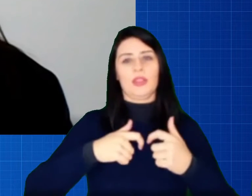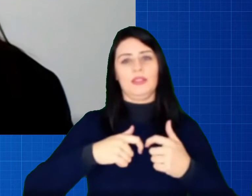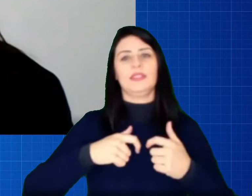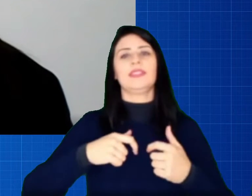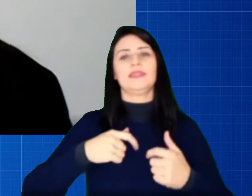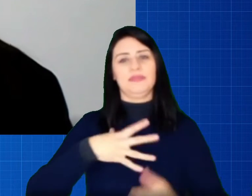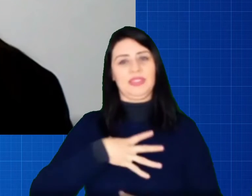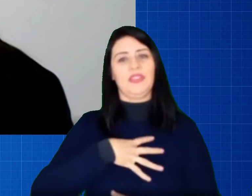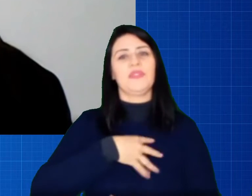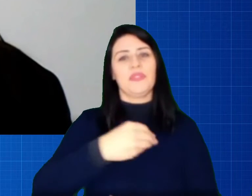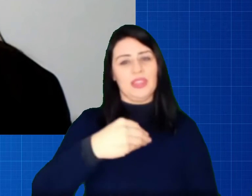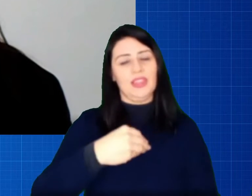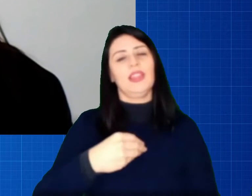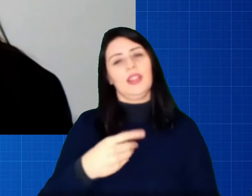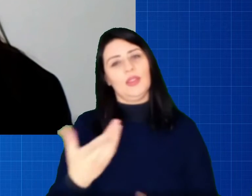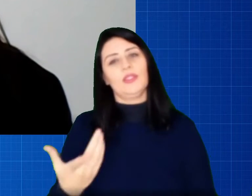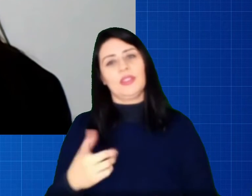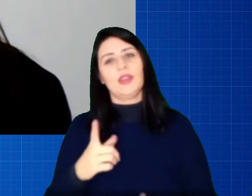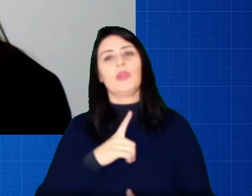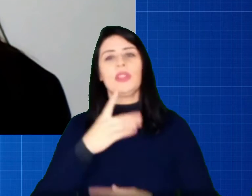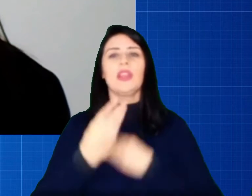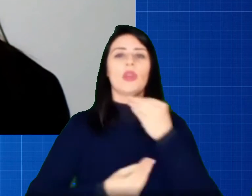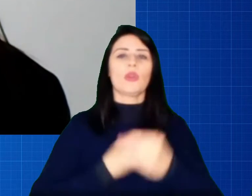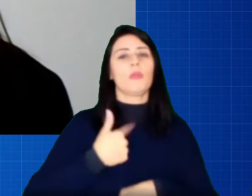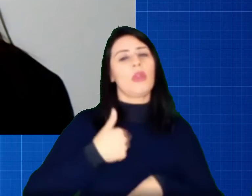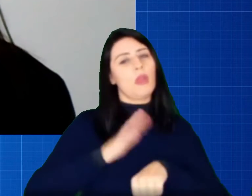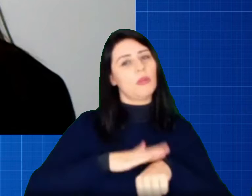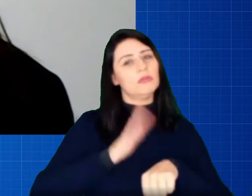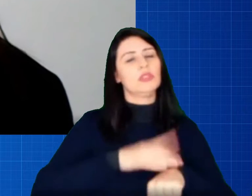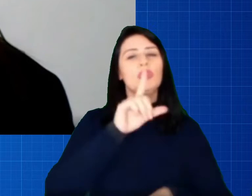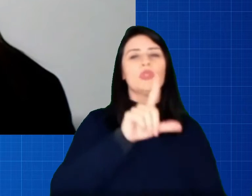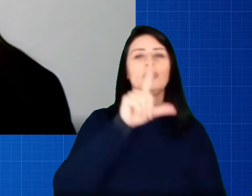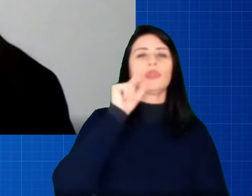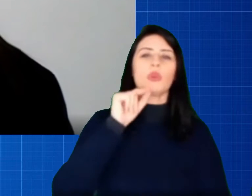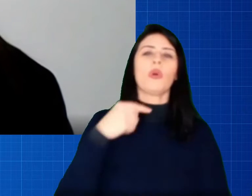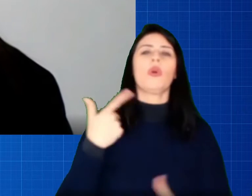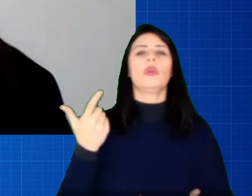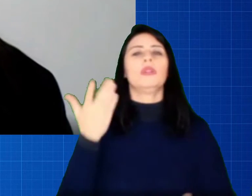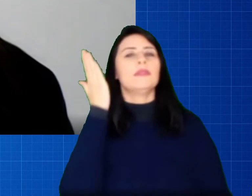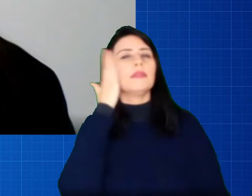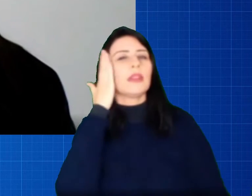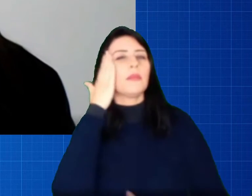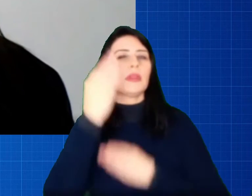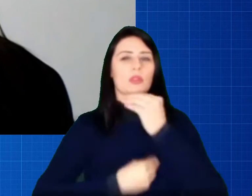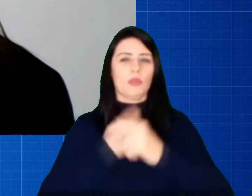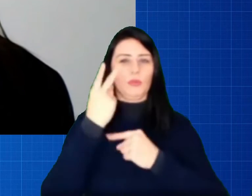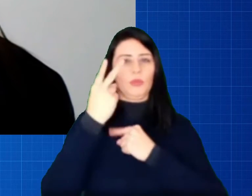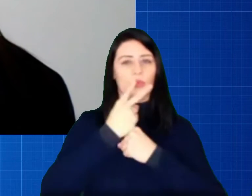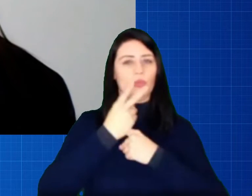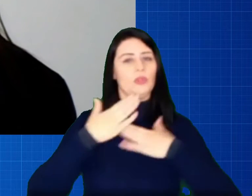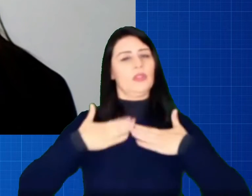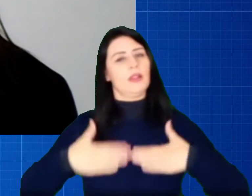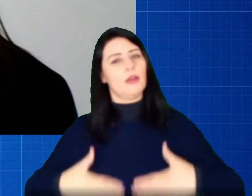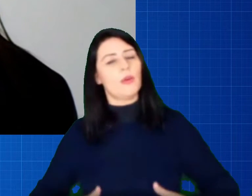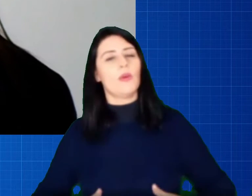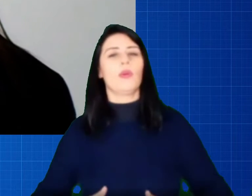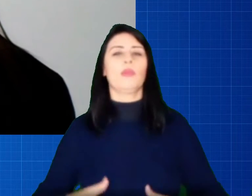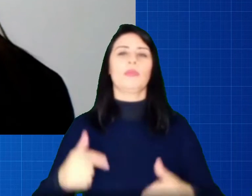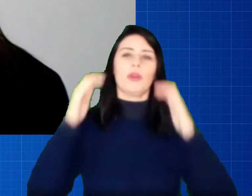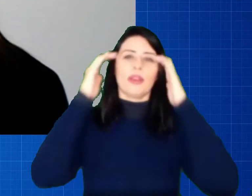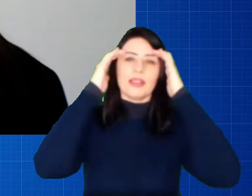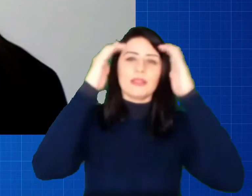no PSE, que são os direitos sexuais e reprodutivos, né? Que vocês muito bem colocaram. A questão de ter as suas próprias